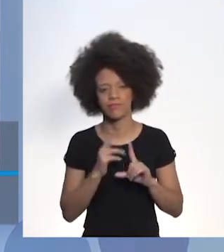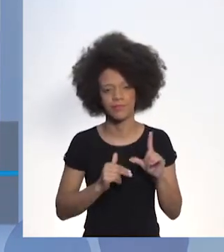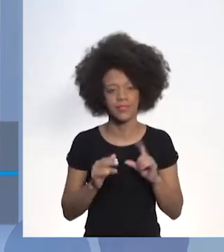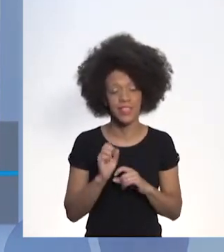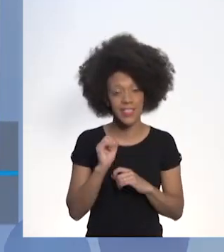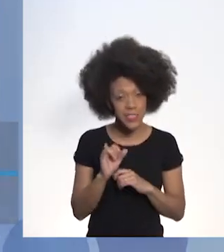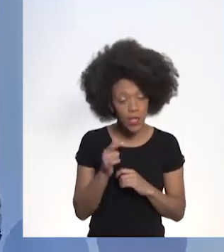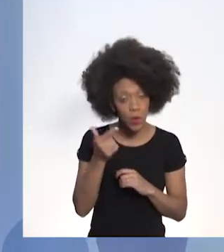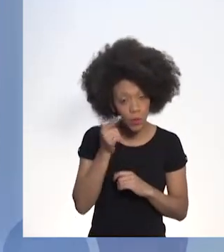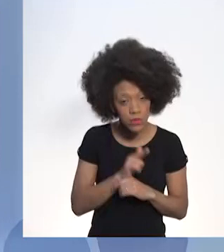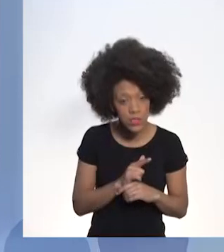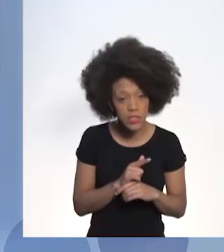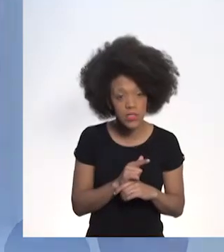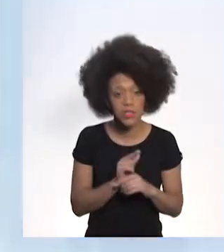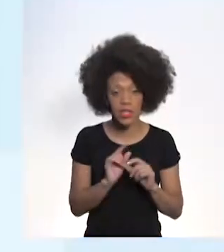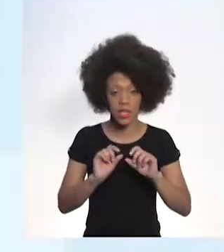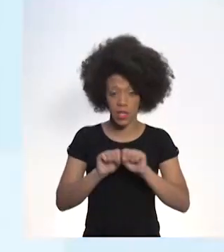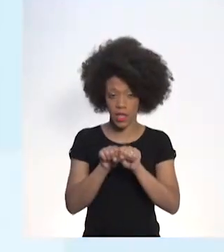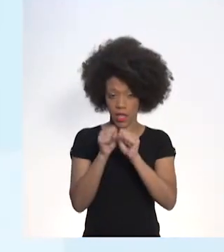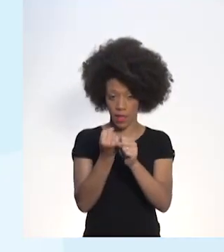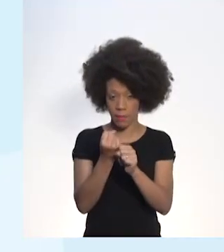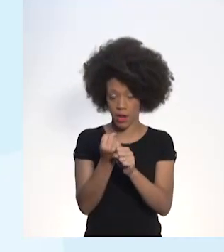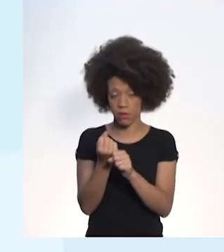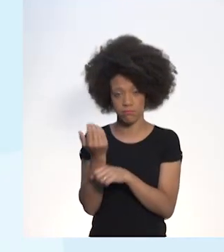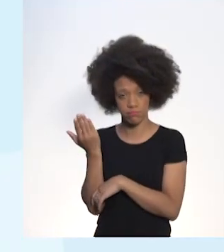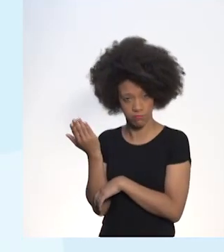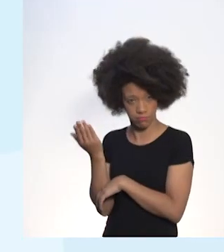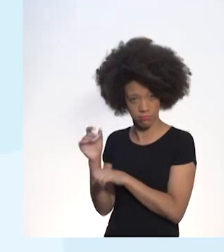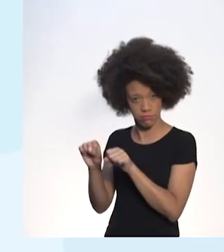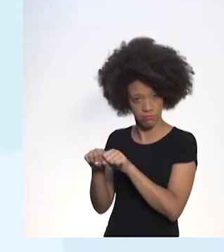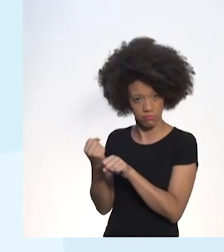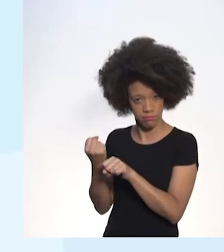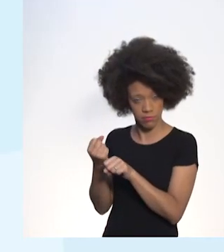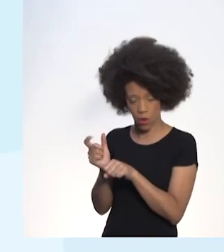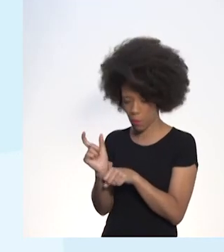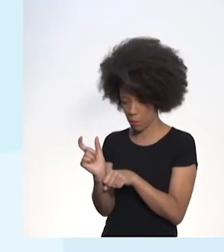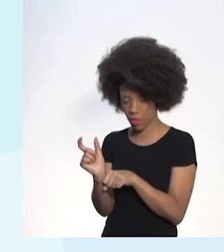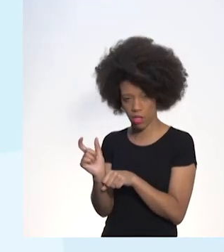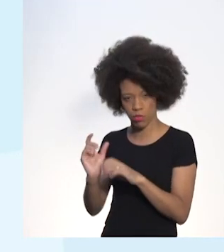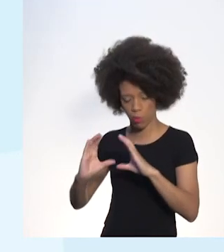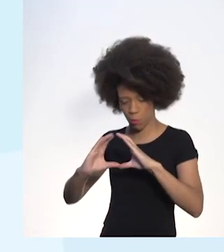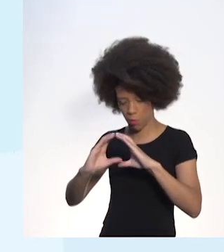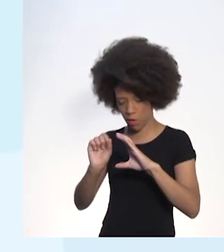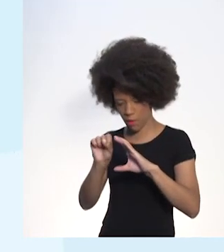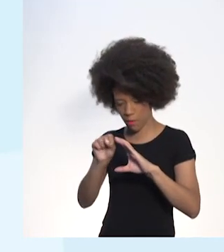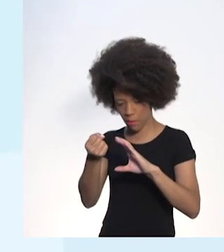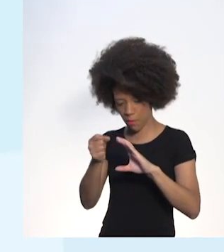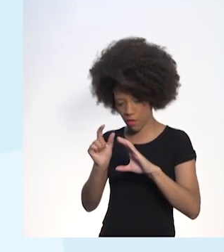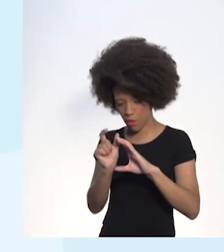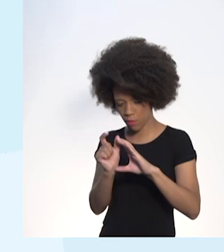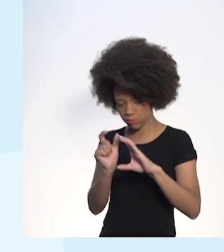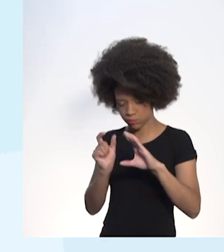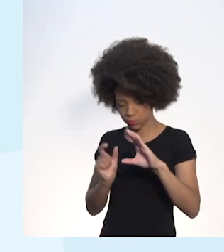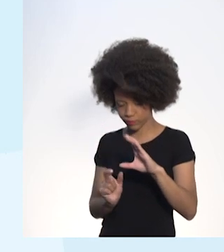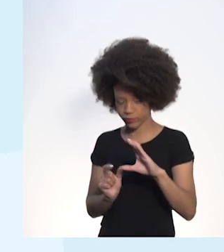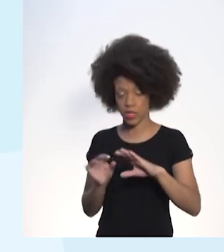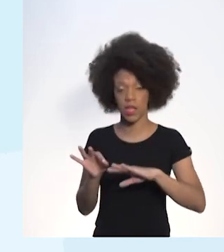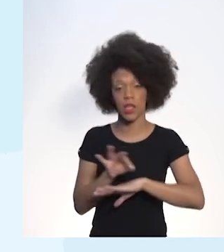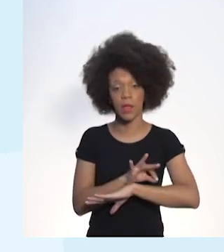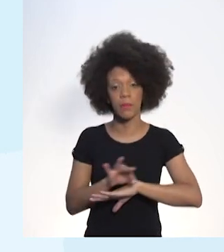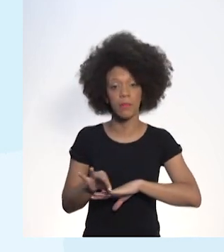esse pedacinho aqui, ó, quebrar bem aqui, ó, e esticar isso como se fosse um arame, e pudesse medir